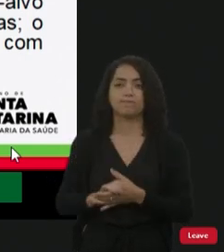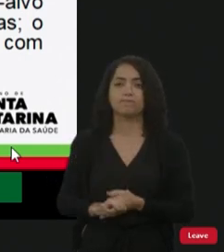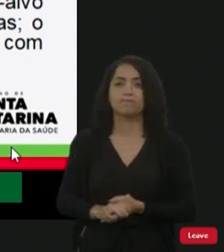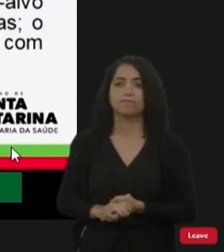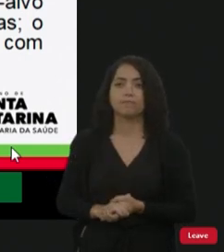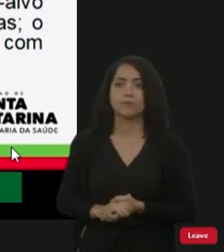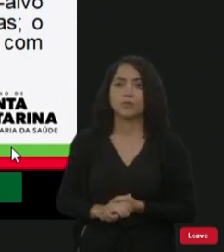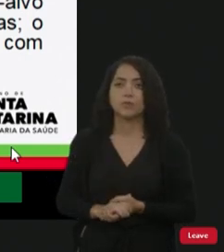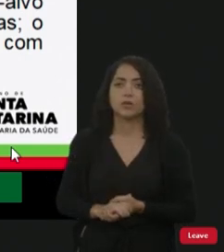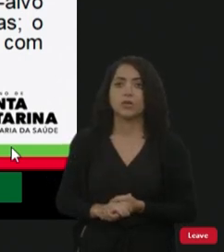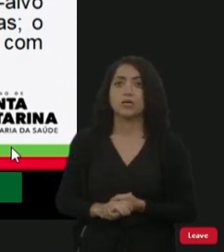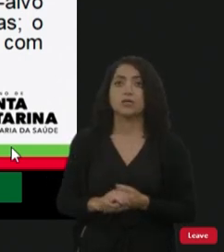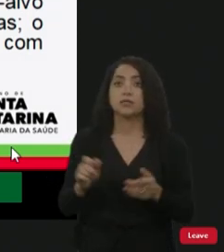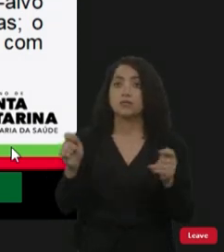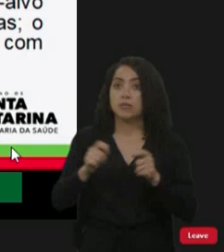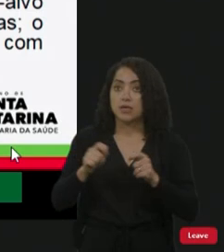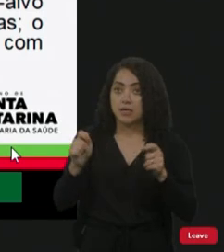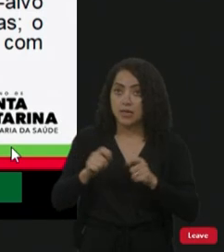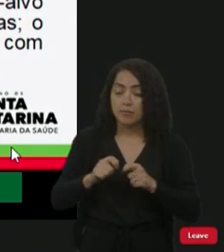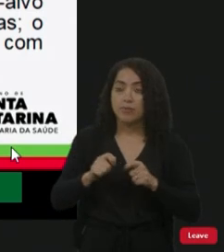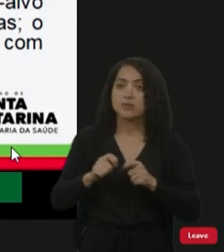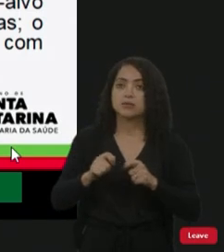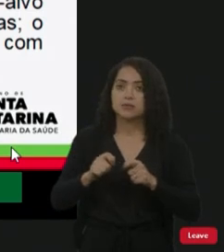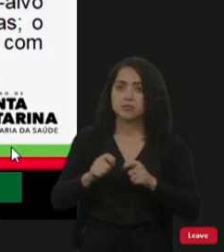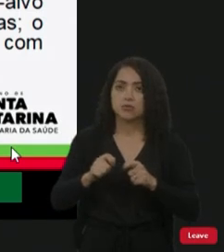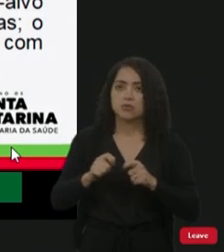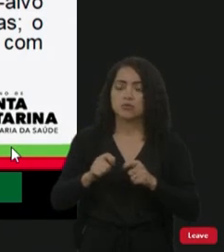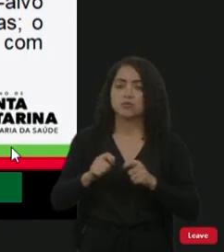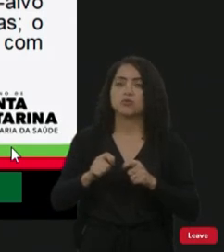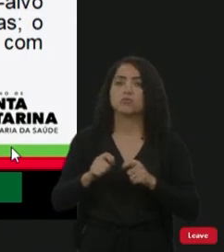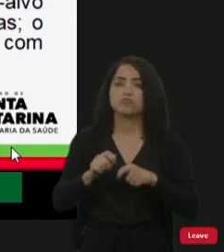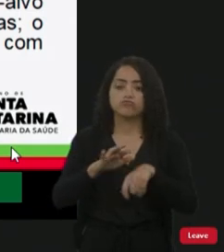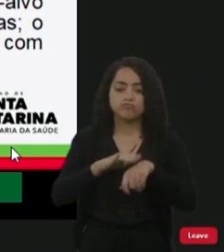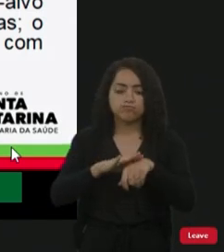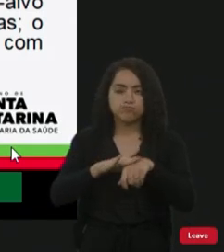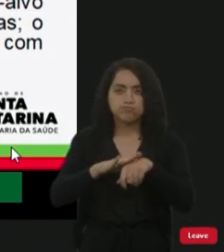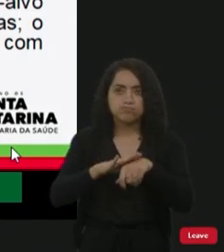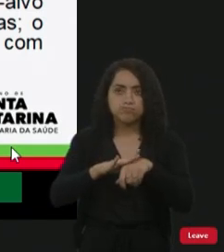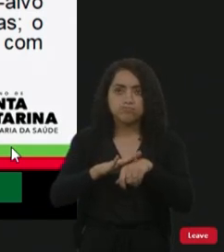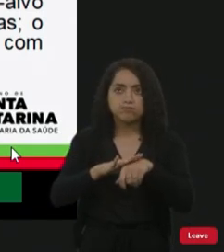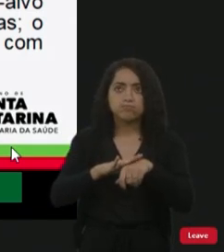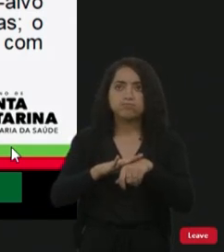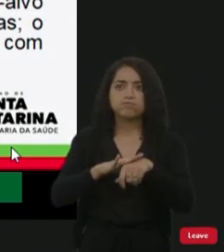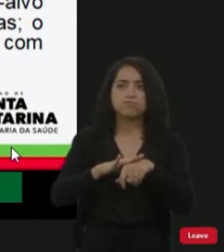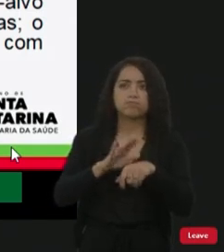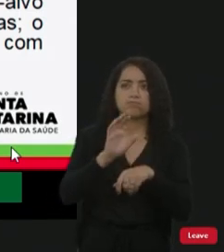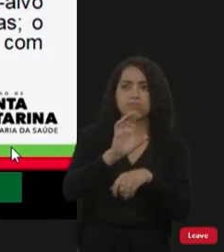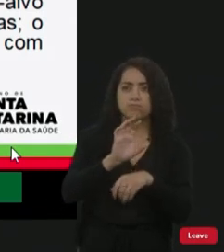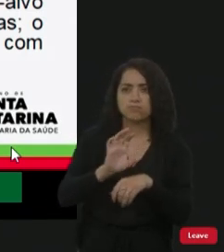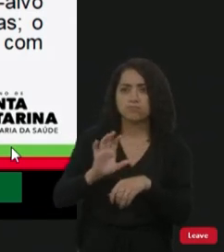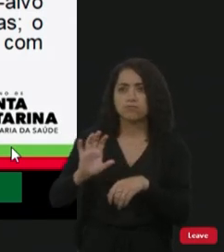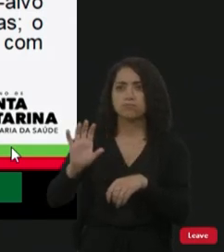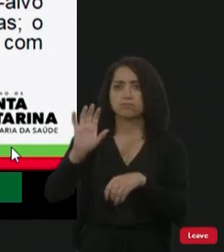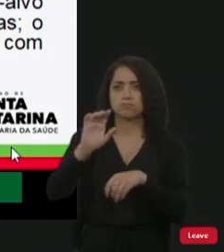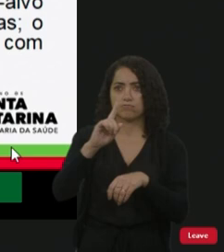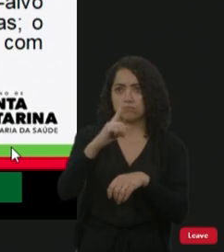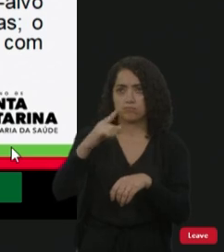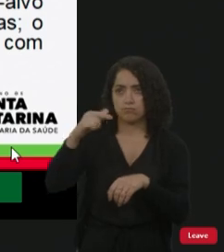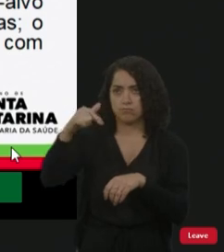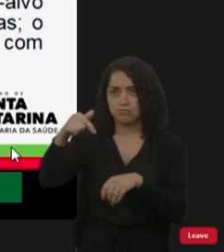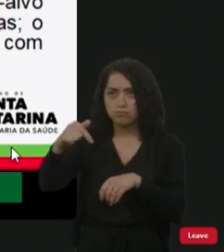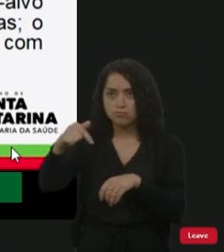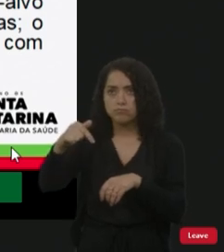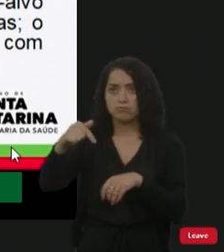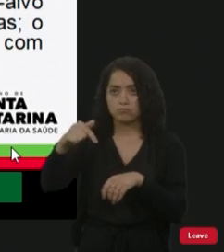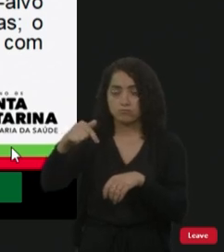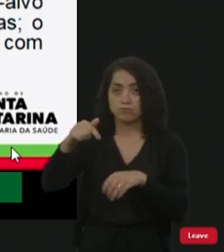A capacitação em mucopolissacaridose com os agentes de saúde nas 17 regionais. A gente fez uma conversa com o COSENS,